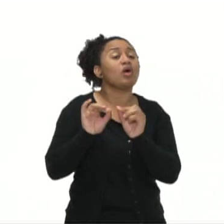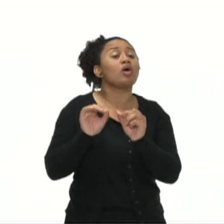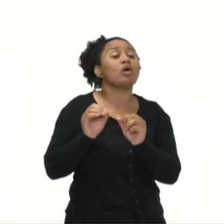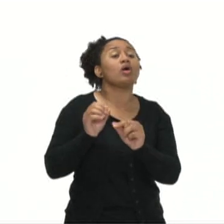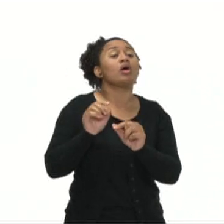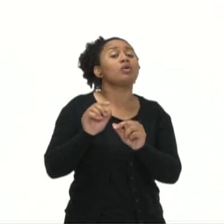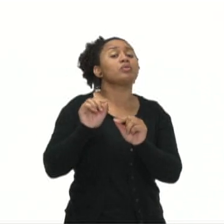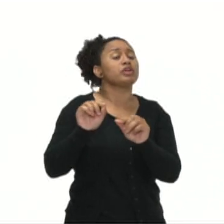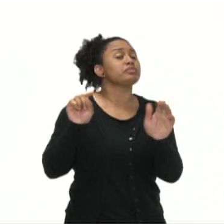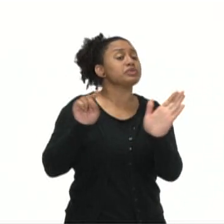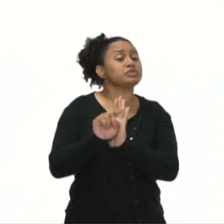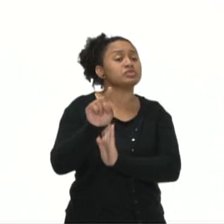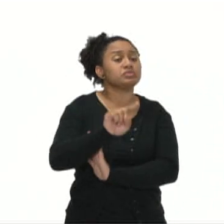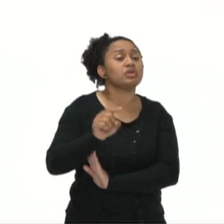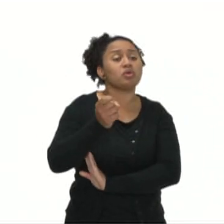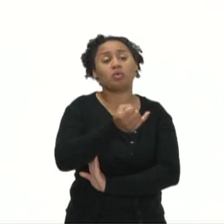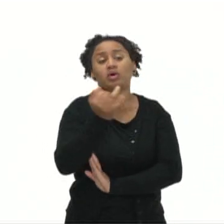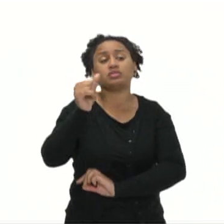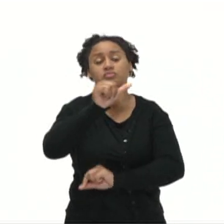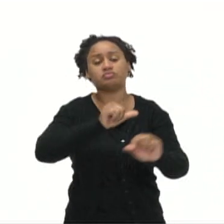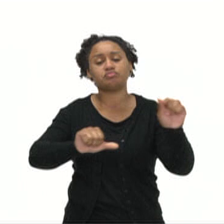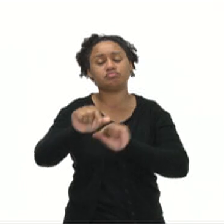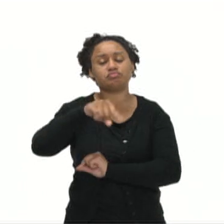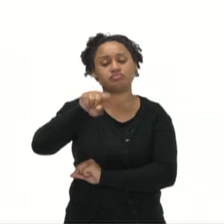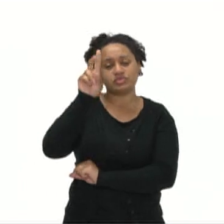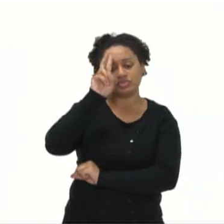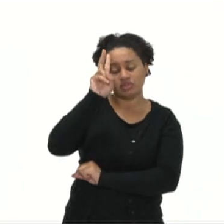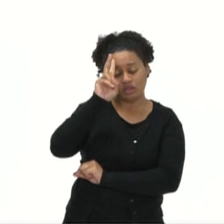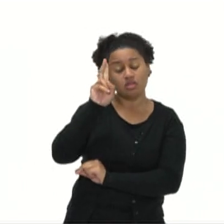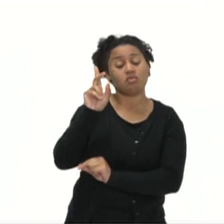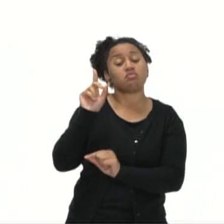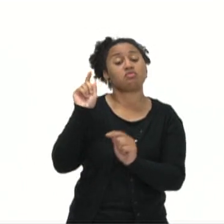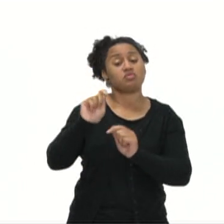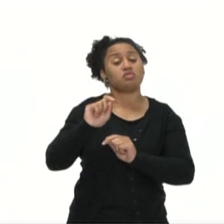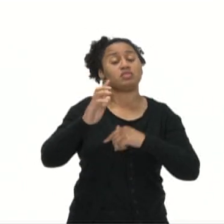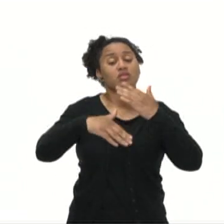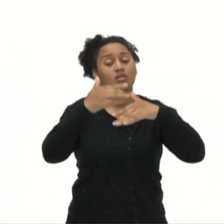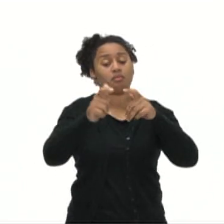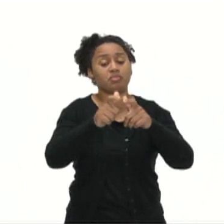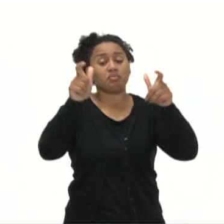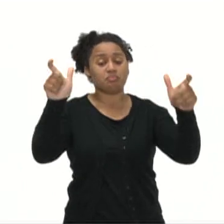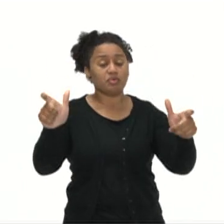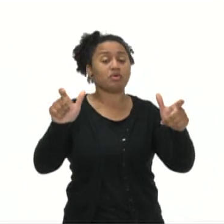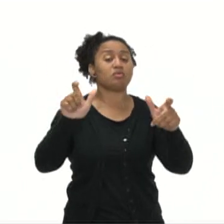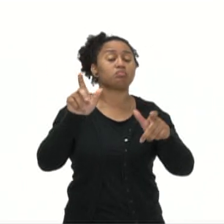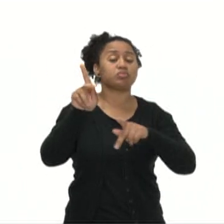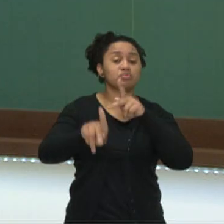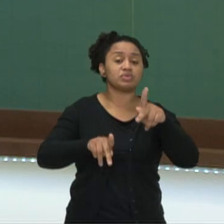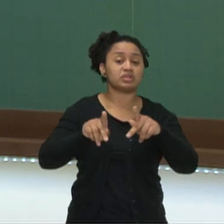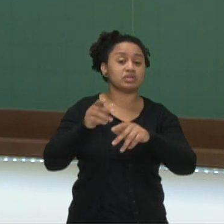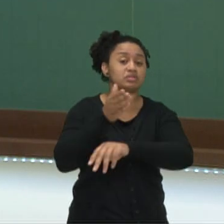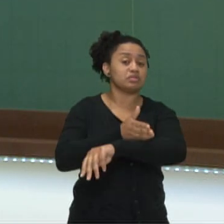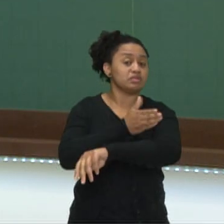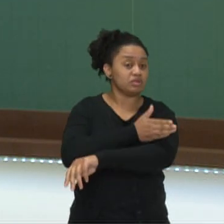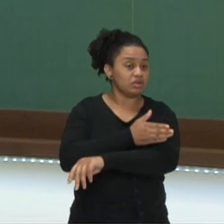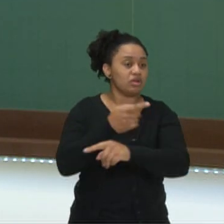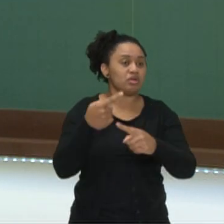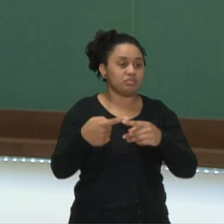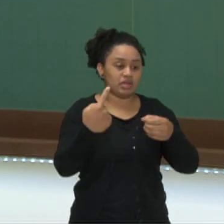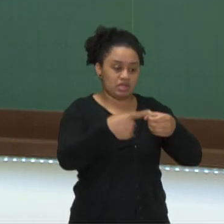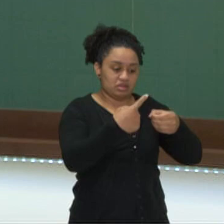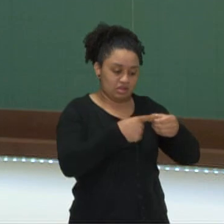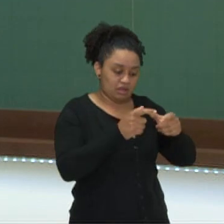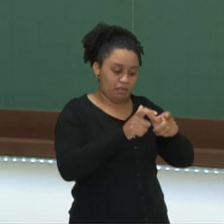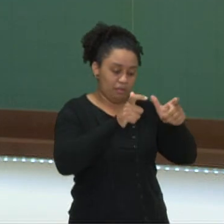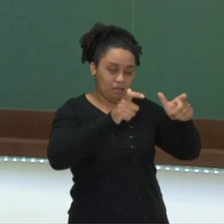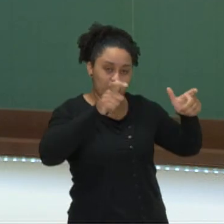vocês lembram aí que possibilitaram o crescimento da população na Idade Média? Porque a gente cresceu a cidade também